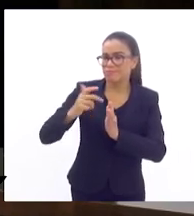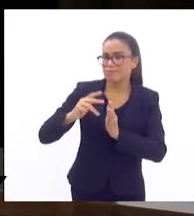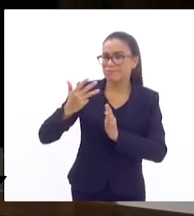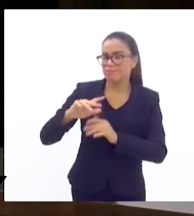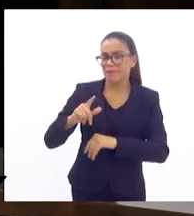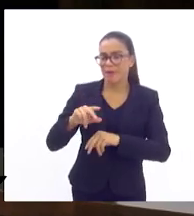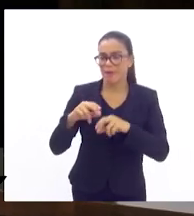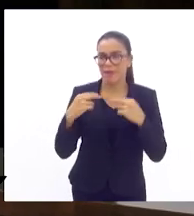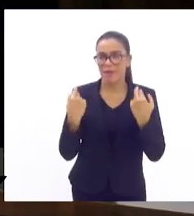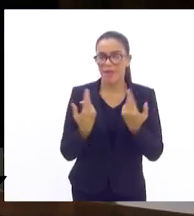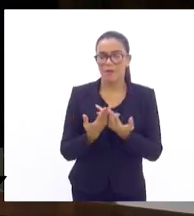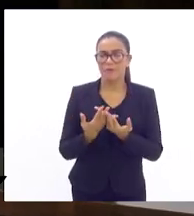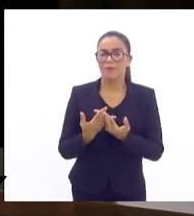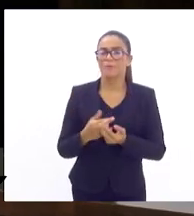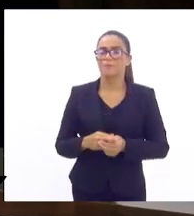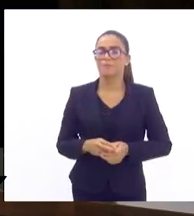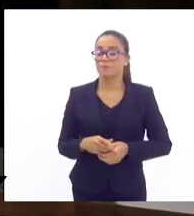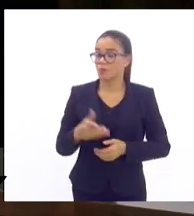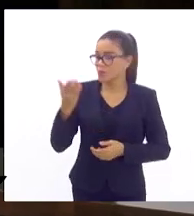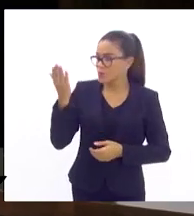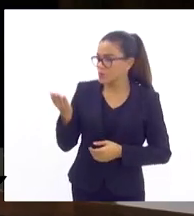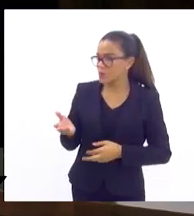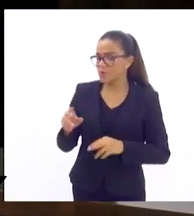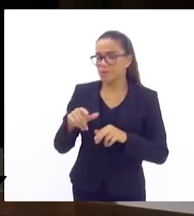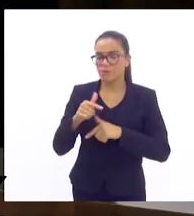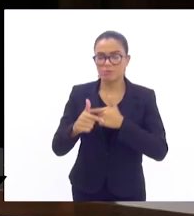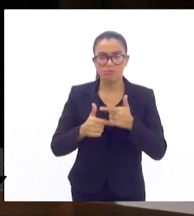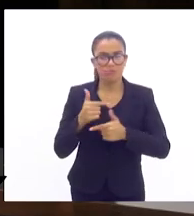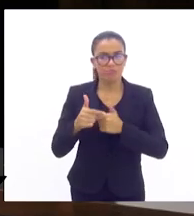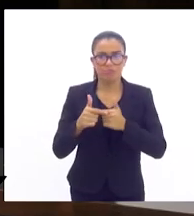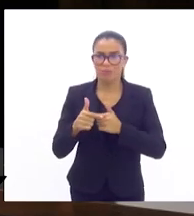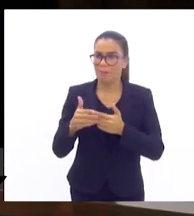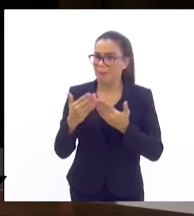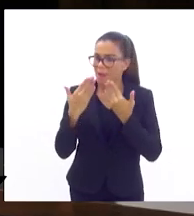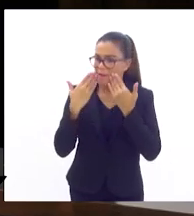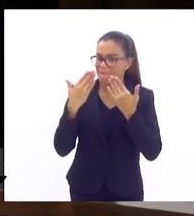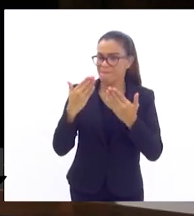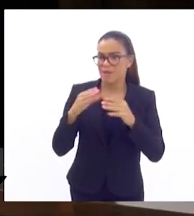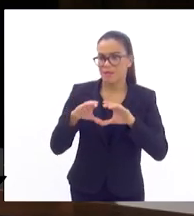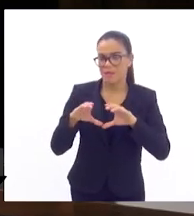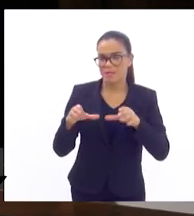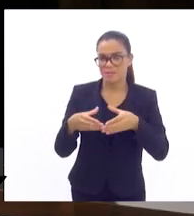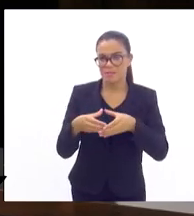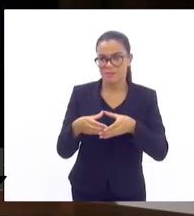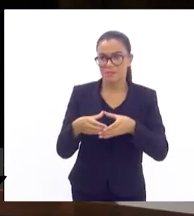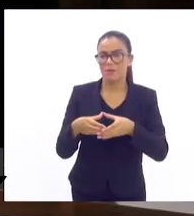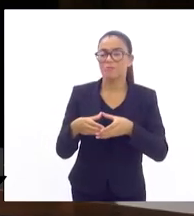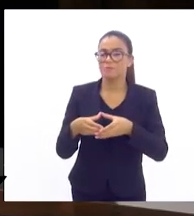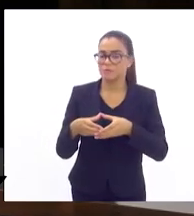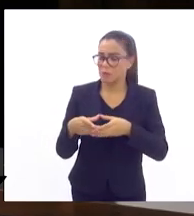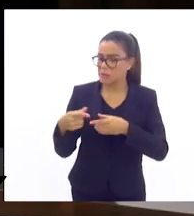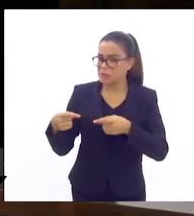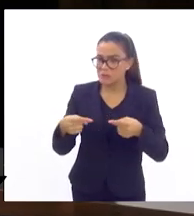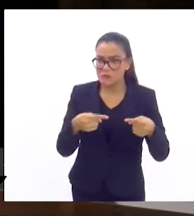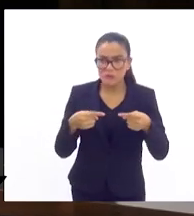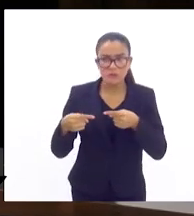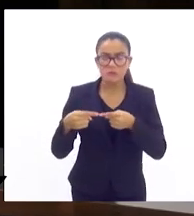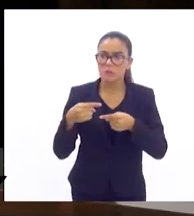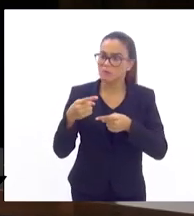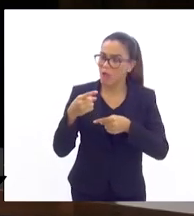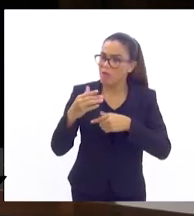dizer, presidente, que o seu trabalho à frente dessa comissão está surtindo efeito. Eu tenho visto que essa discussão está